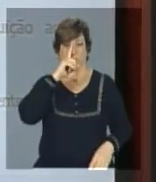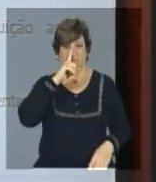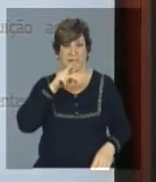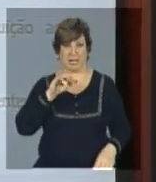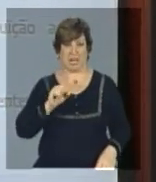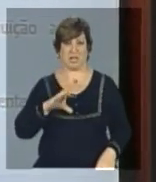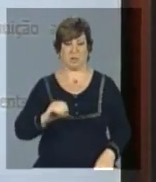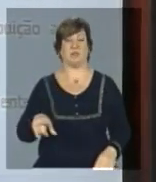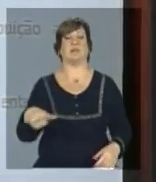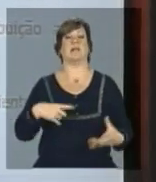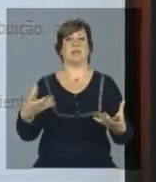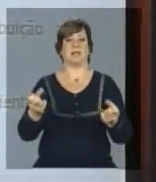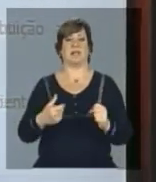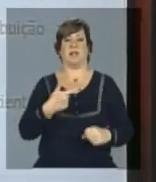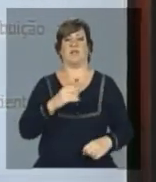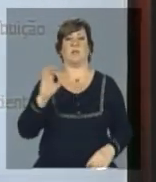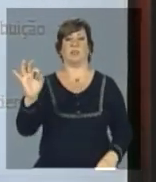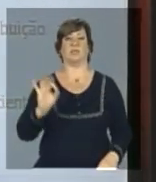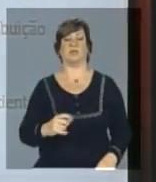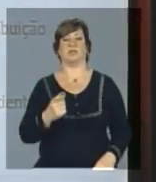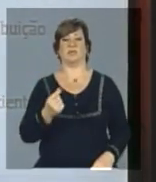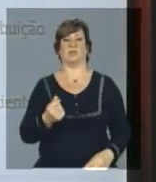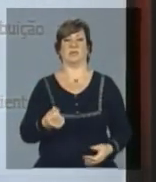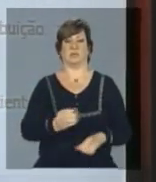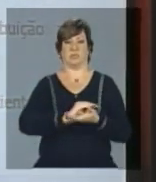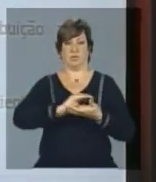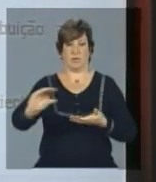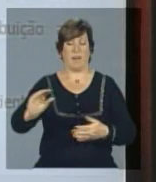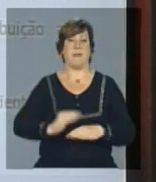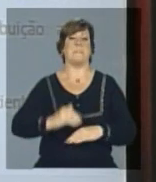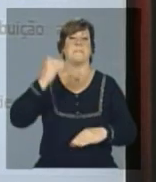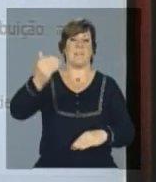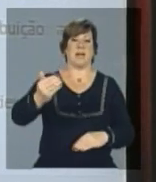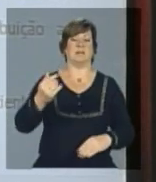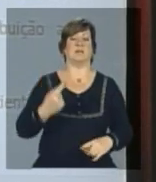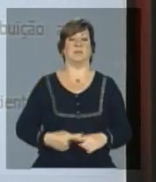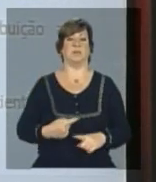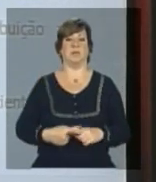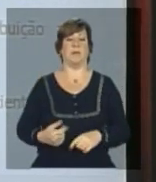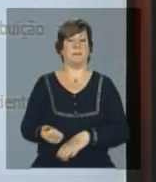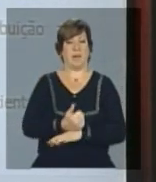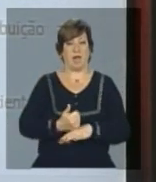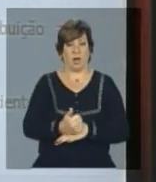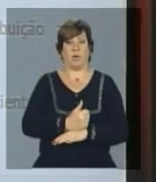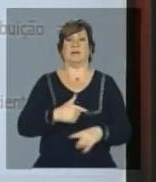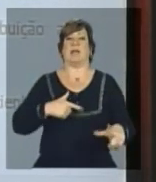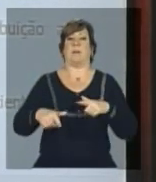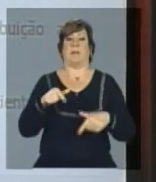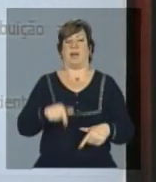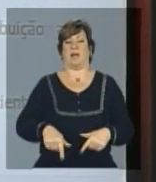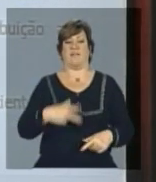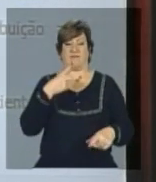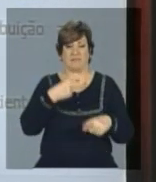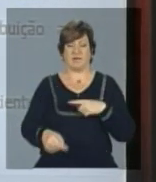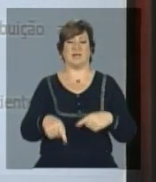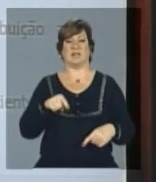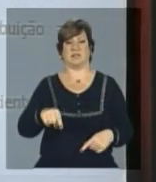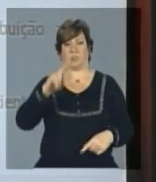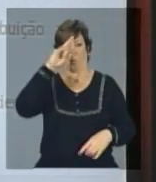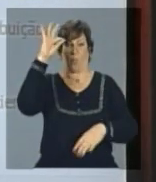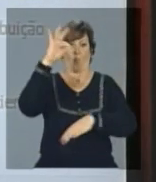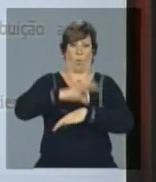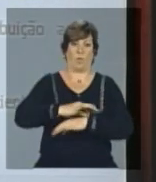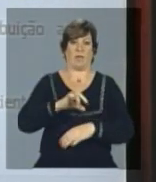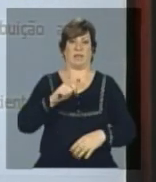eles receberam 20% a mais de recursos para melhorar as ações de trabalho de campo,